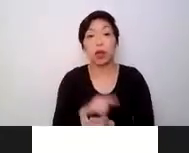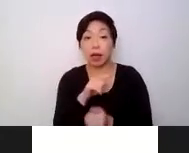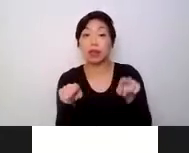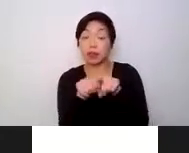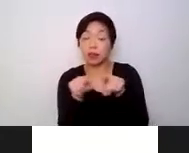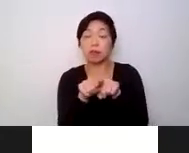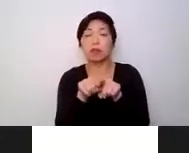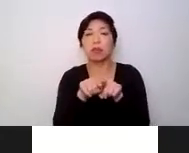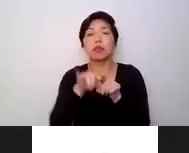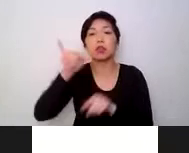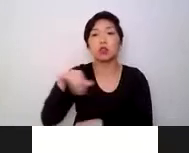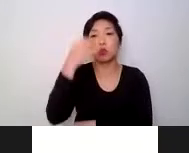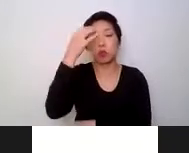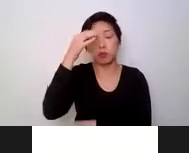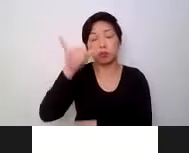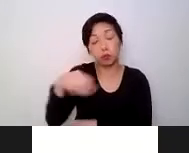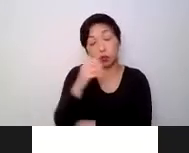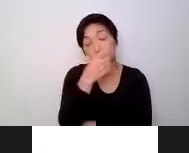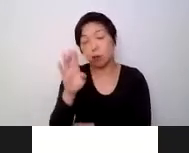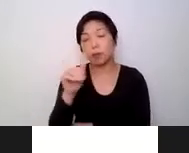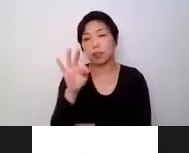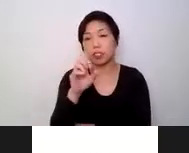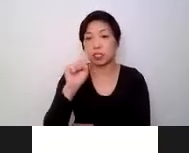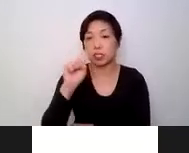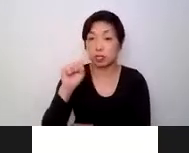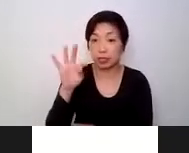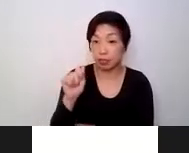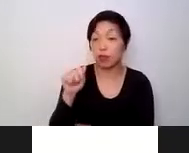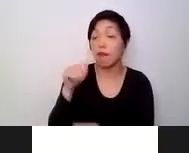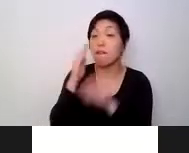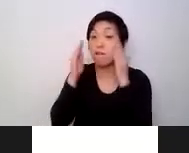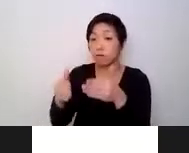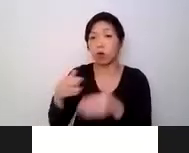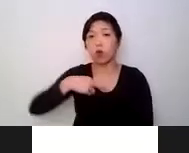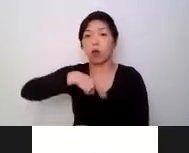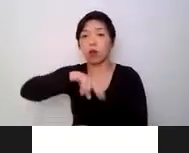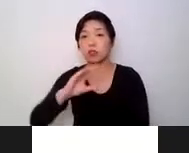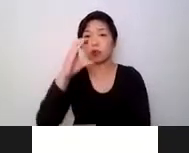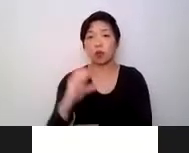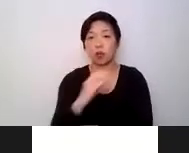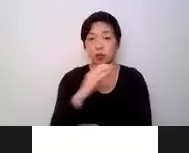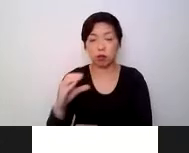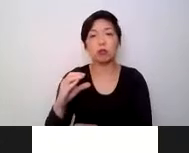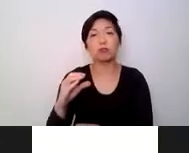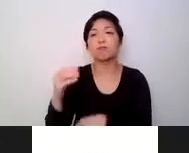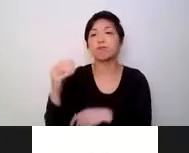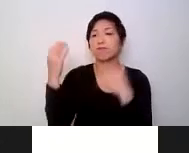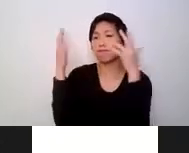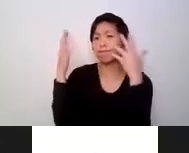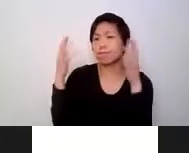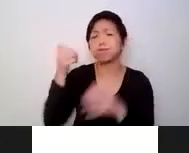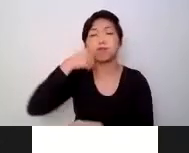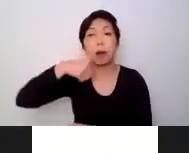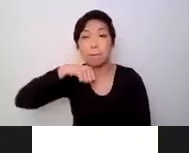representado é uma obra devocional católica que é uma exaltação à maternidade ao amor familiar